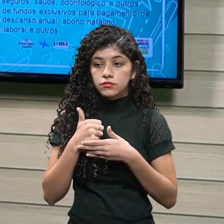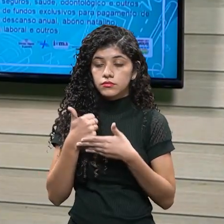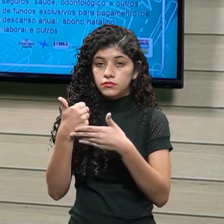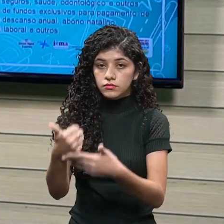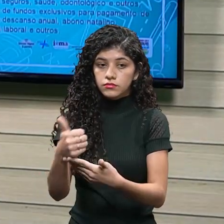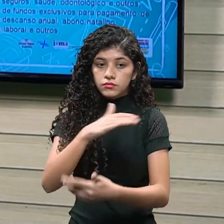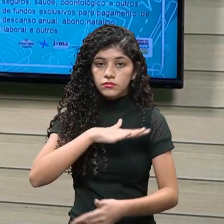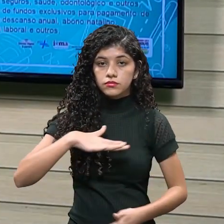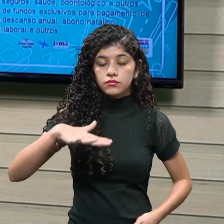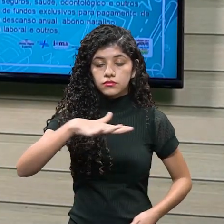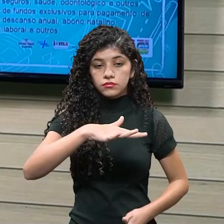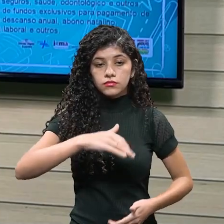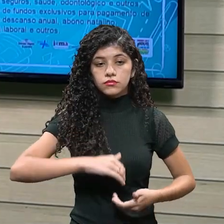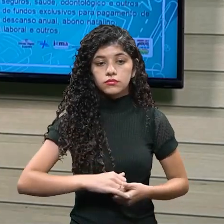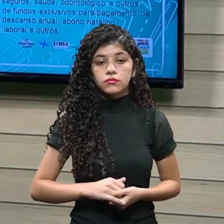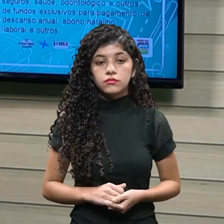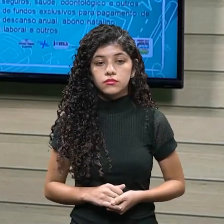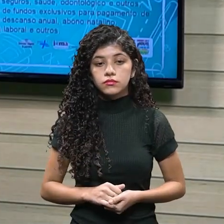área, né?